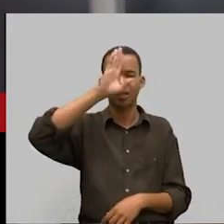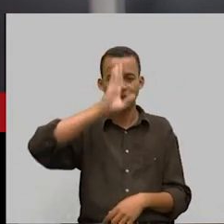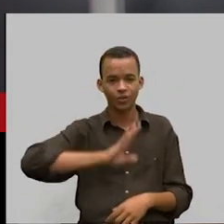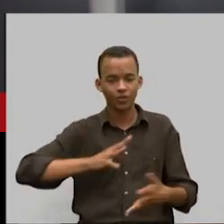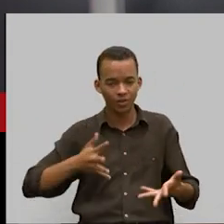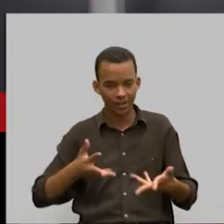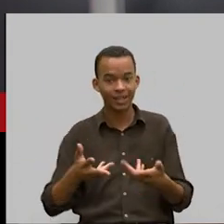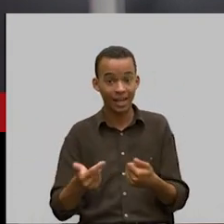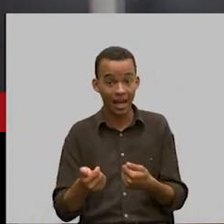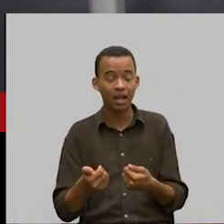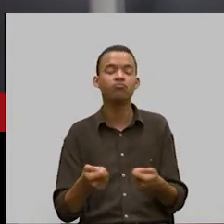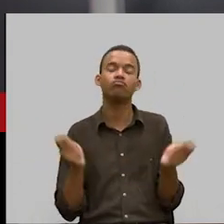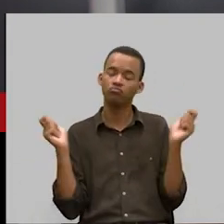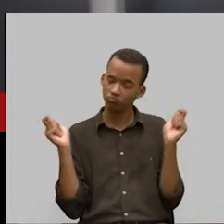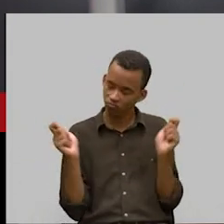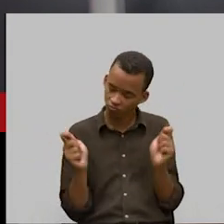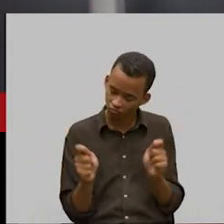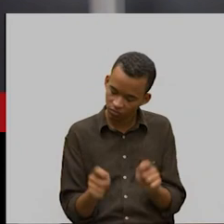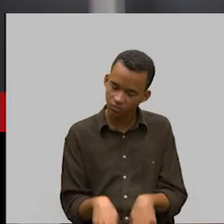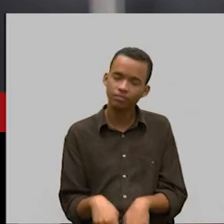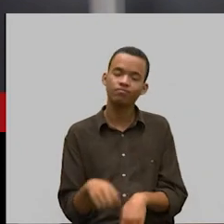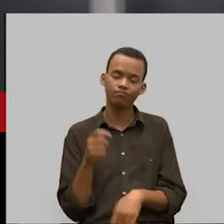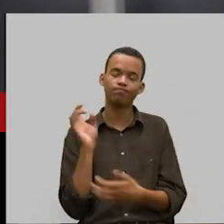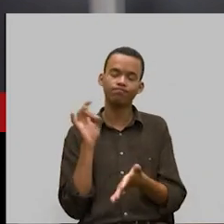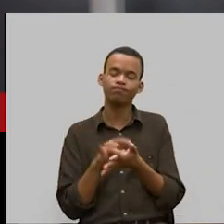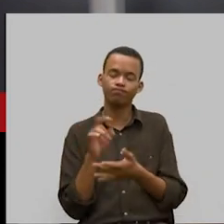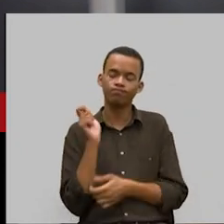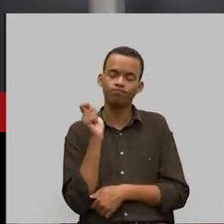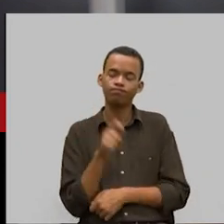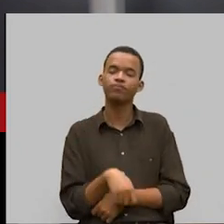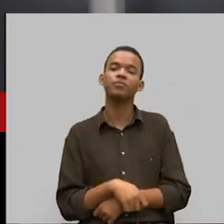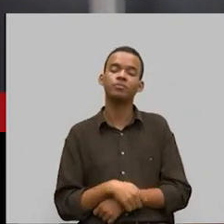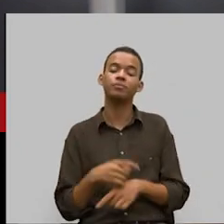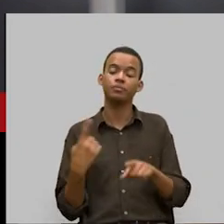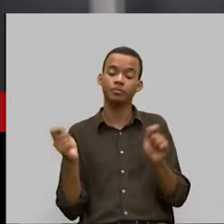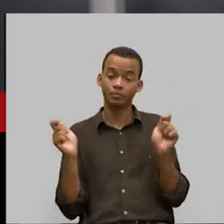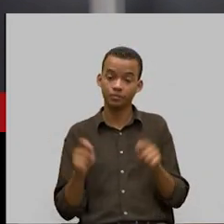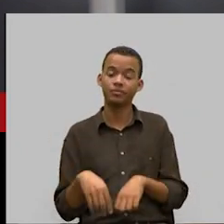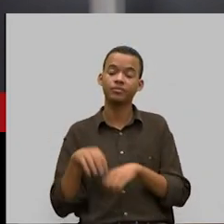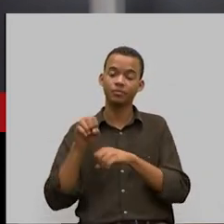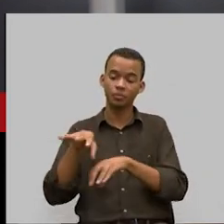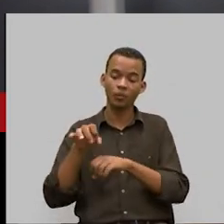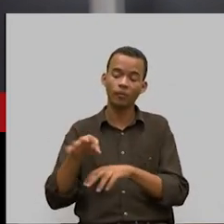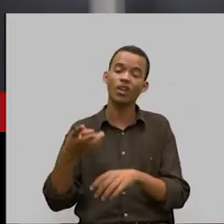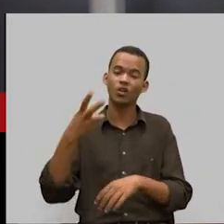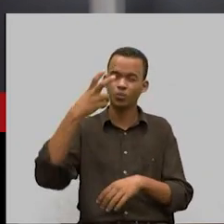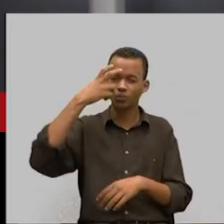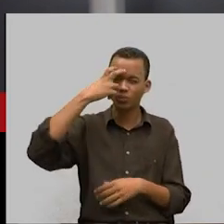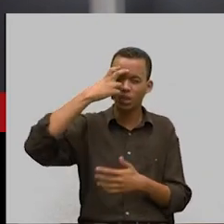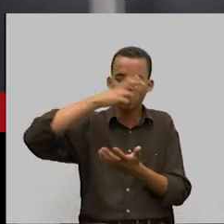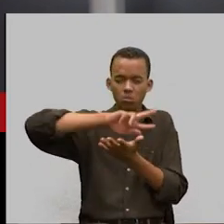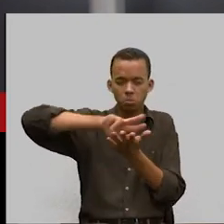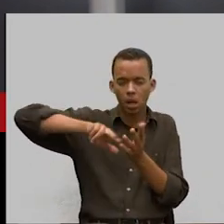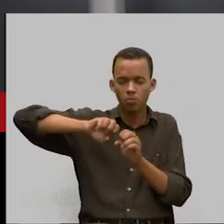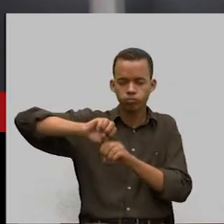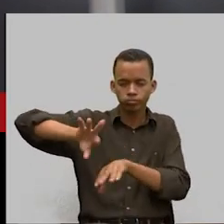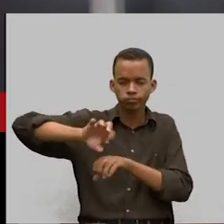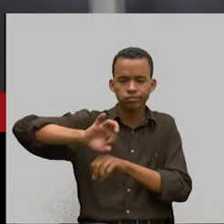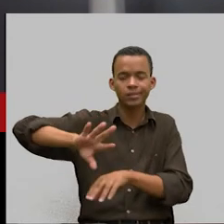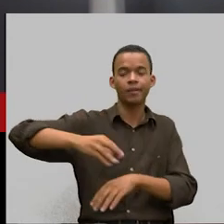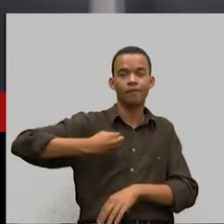materialize é possível fazer com que a a educação seja regada de cultura que ela seja regada de